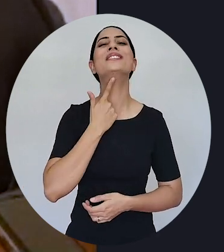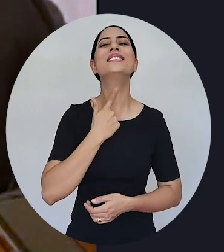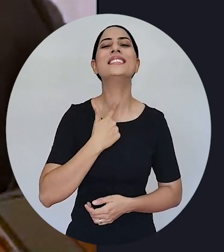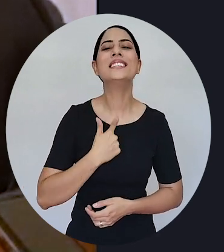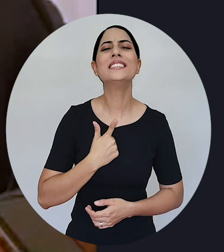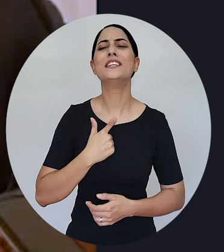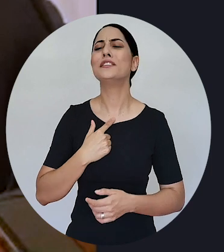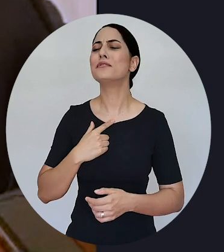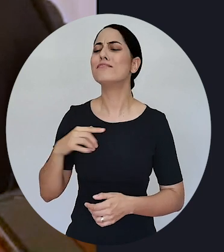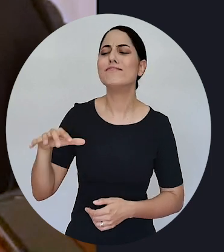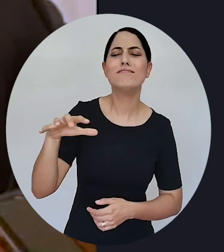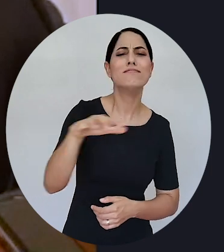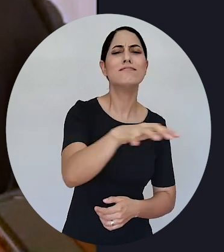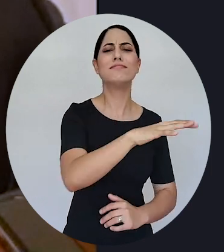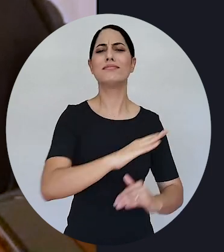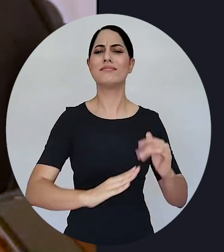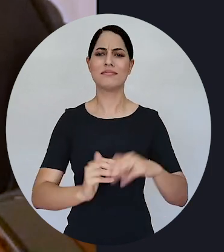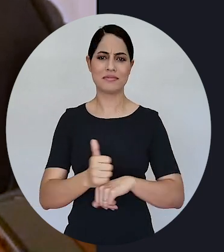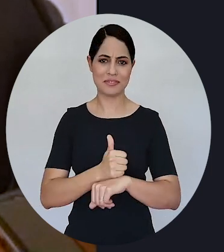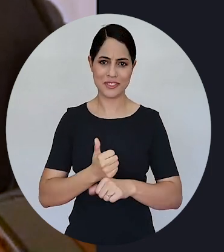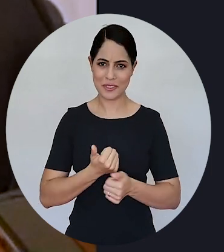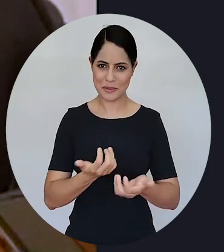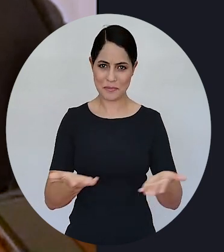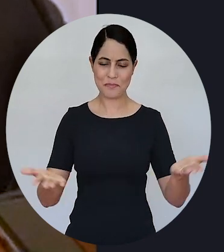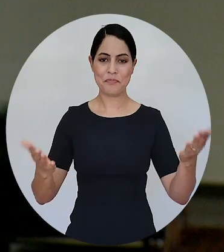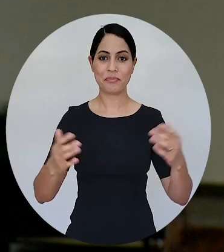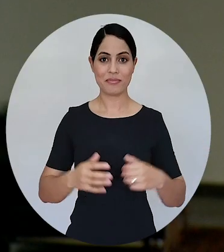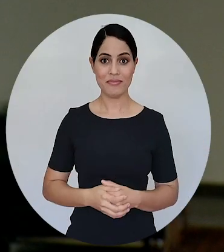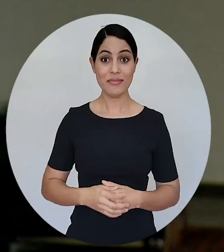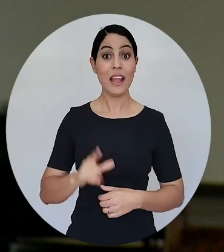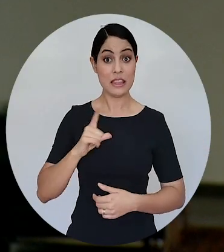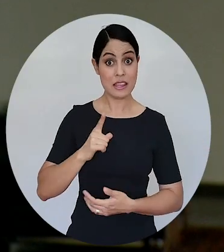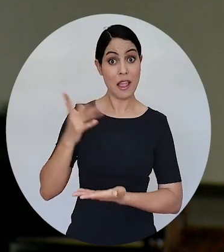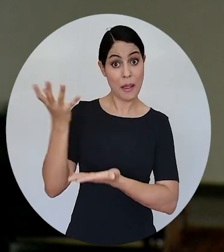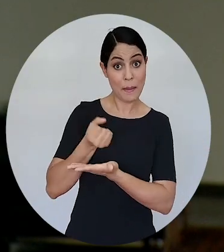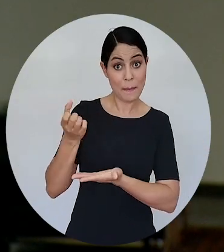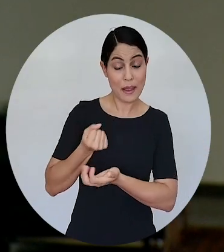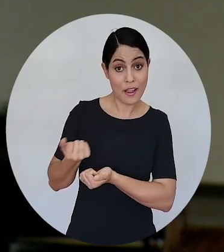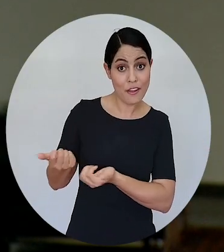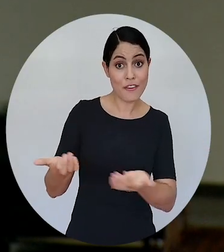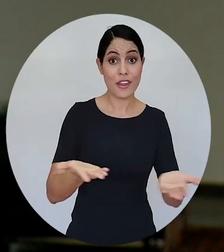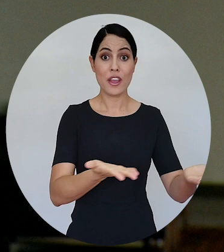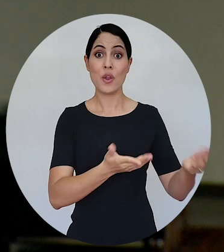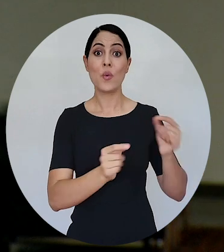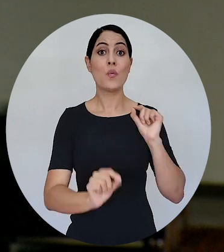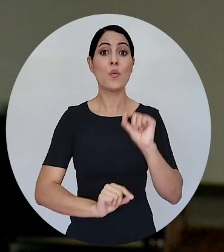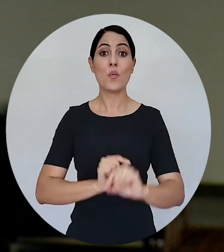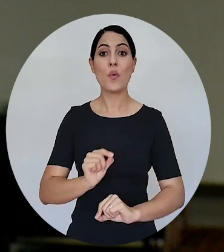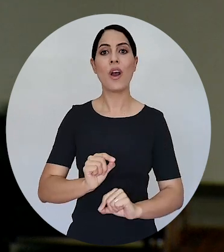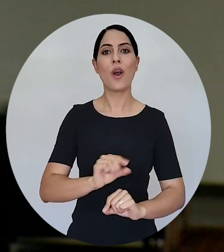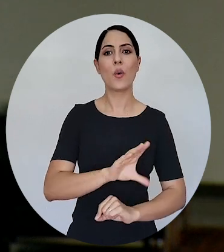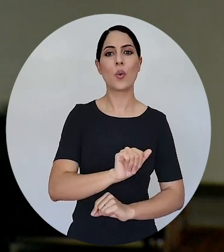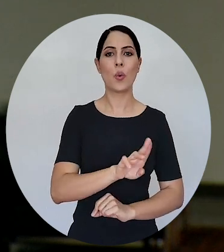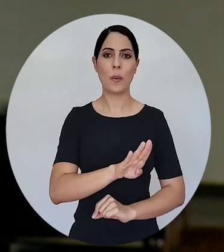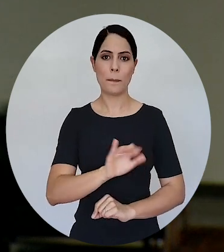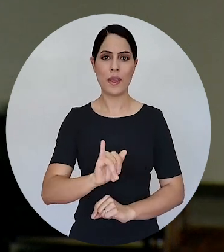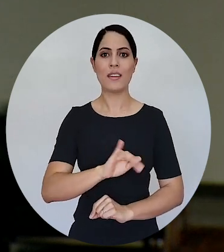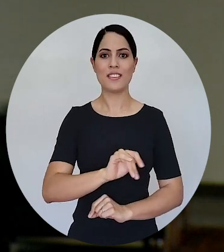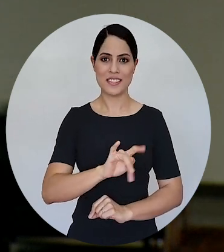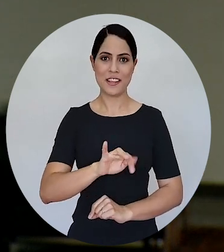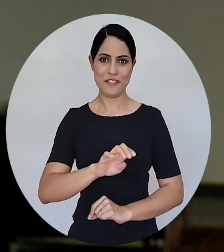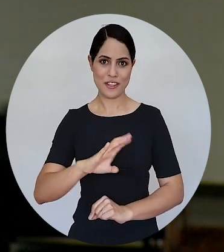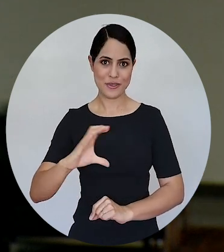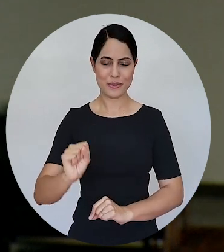E o mesmo nós desejamos para as outras profissões. Outros benefícios também estão disponíveis no Clube de